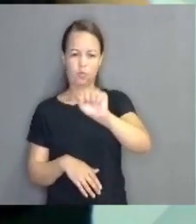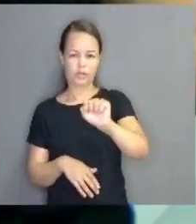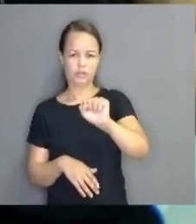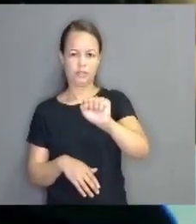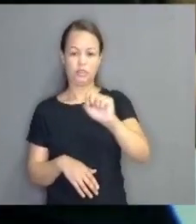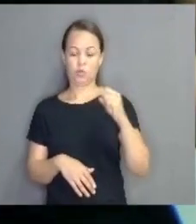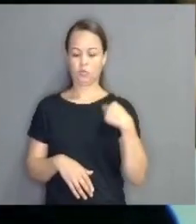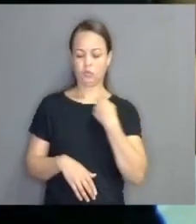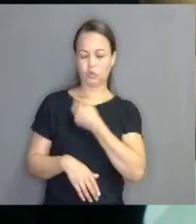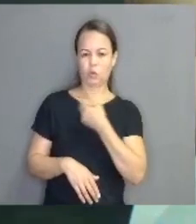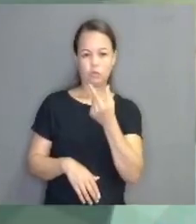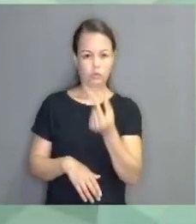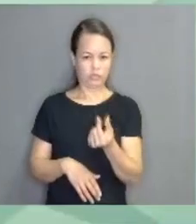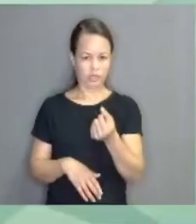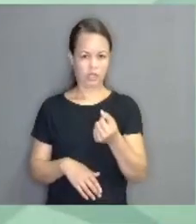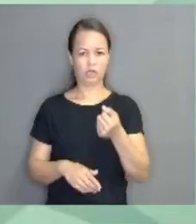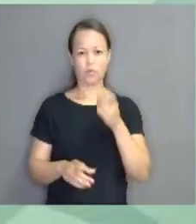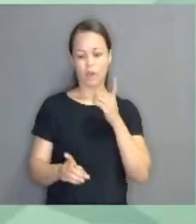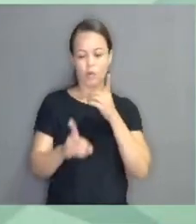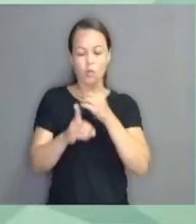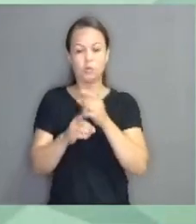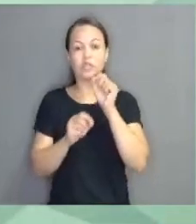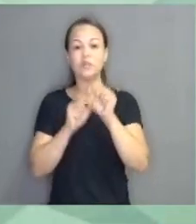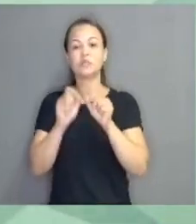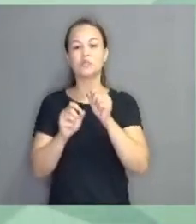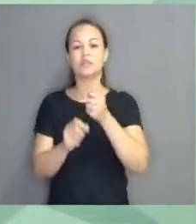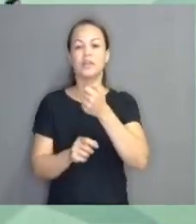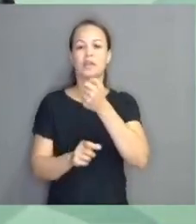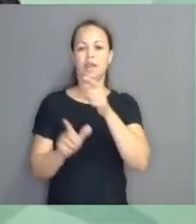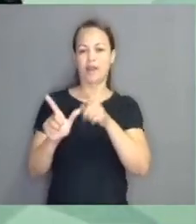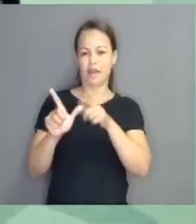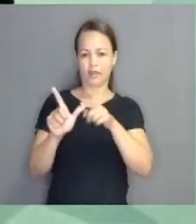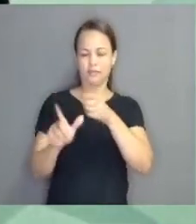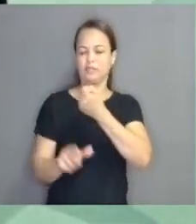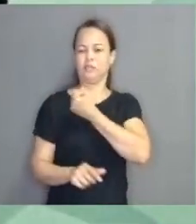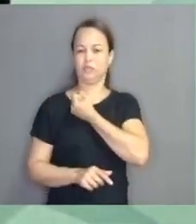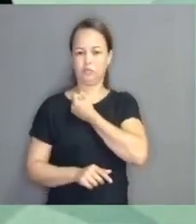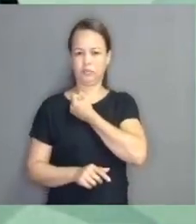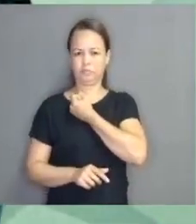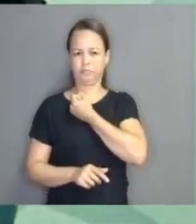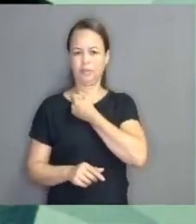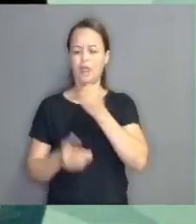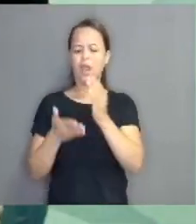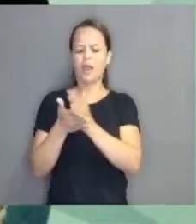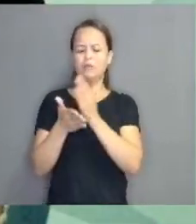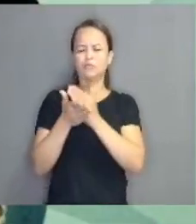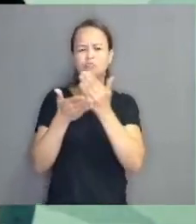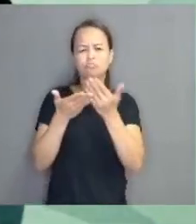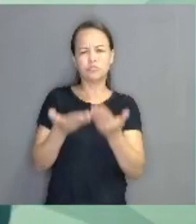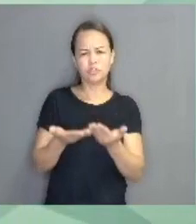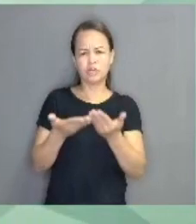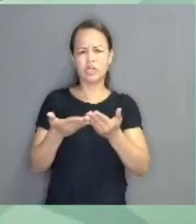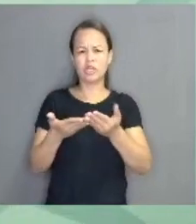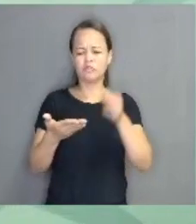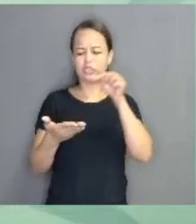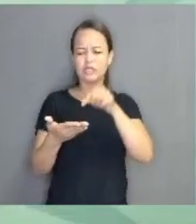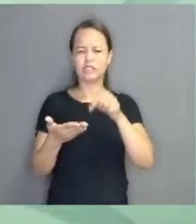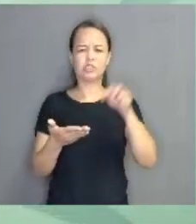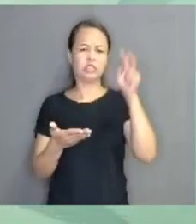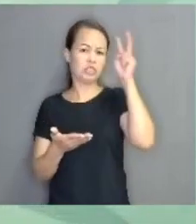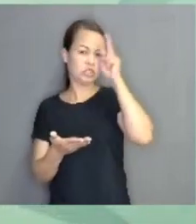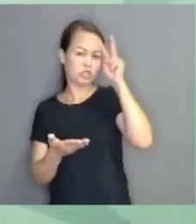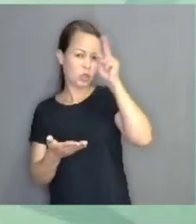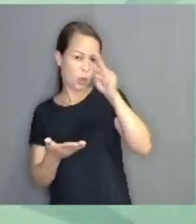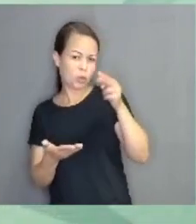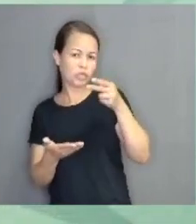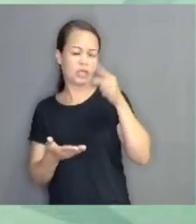dinheiro, nós também encontramos letras e números. Nos livros, tanto aqueles livros de historinhas que a gente lê,